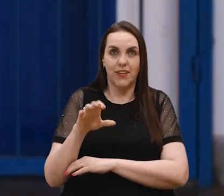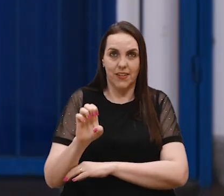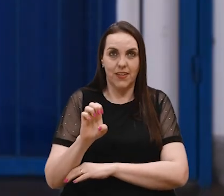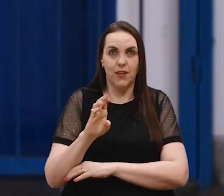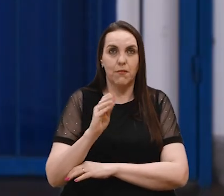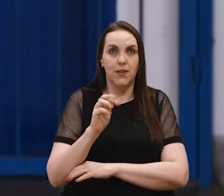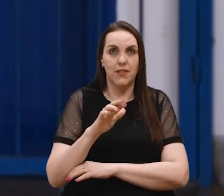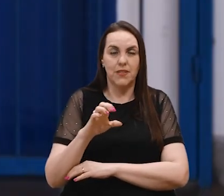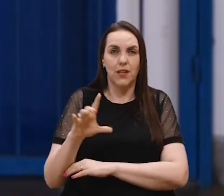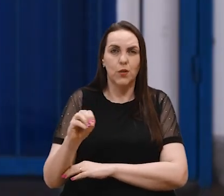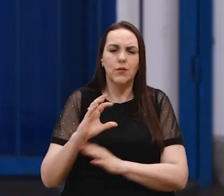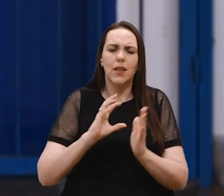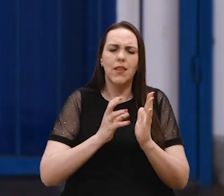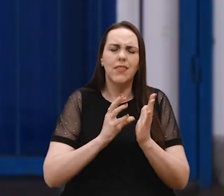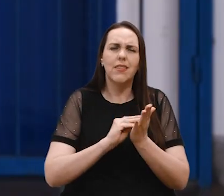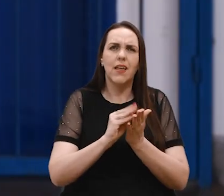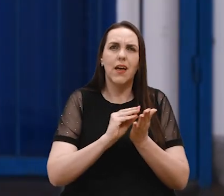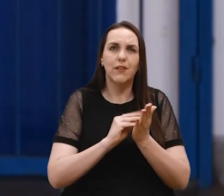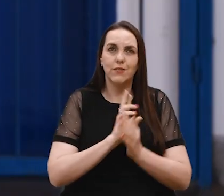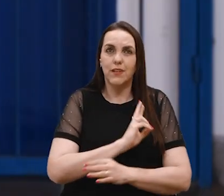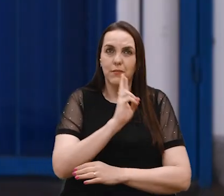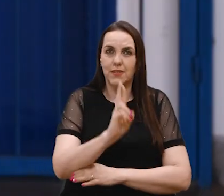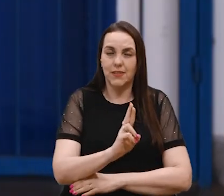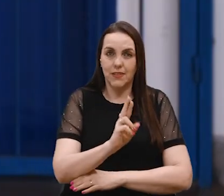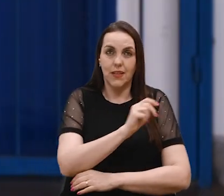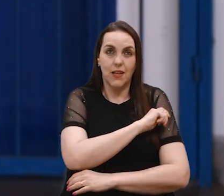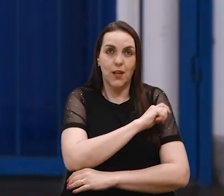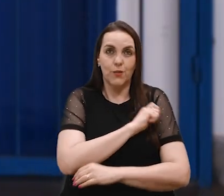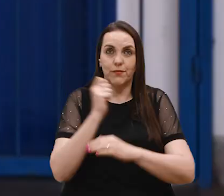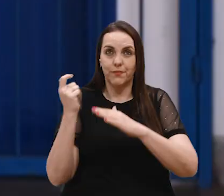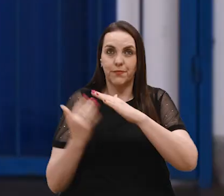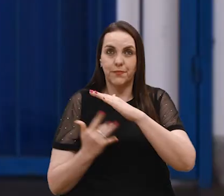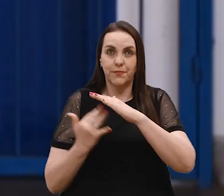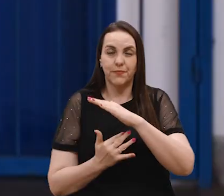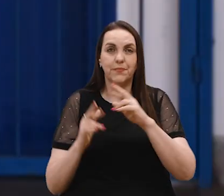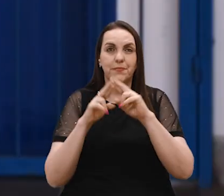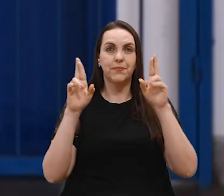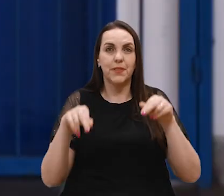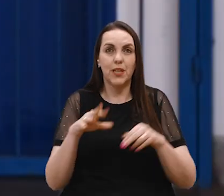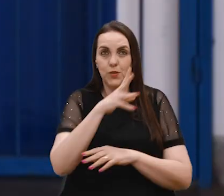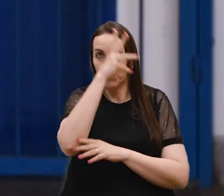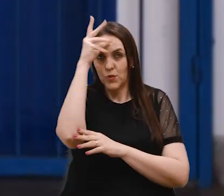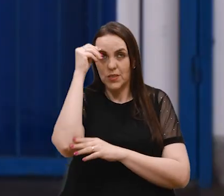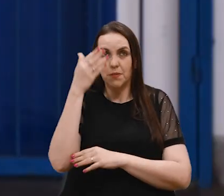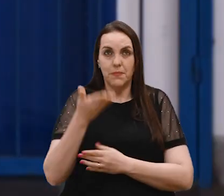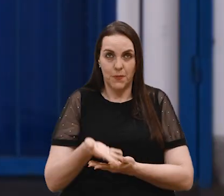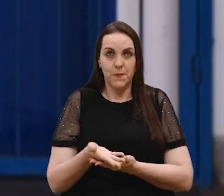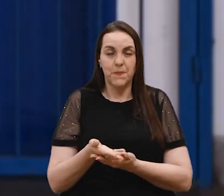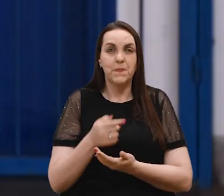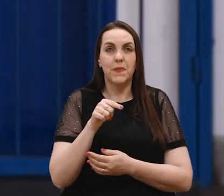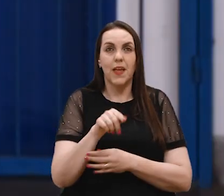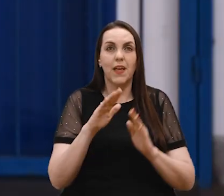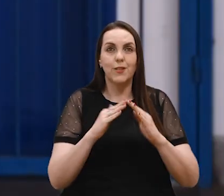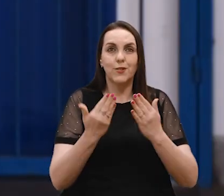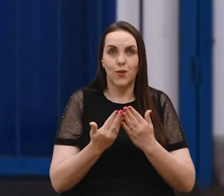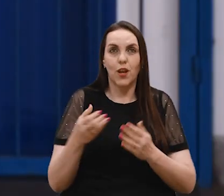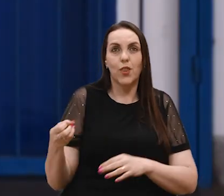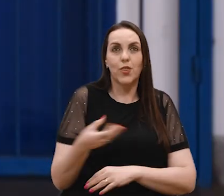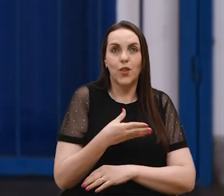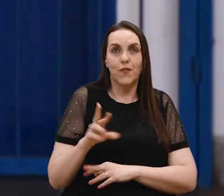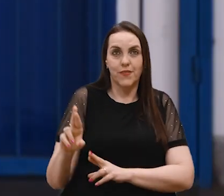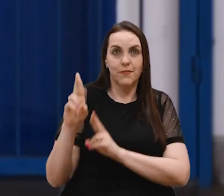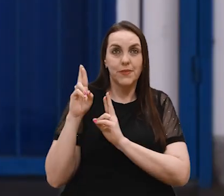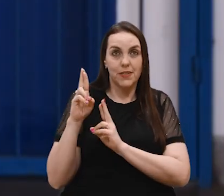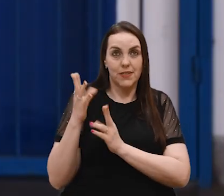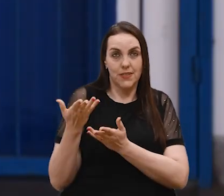sobre a representatividade do aluno imigrante na rede municipal de ensino, que é como a Escola Nova